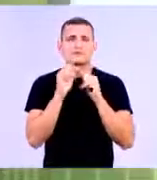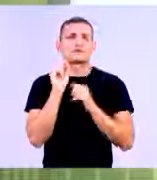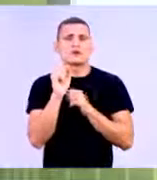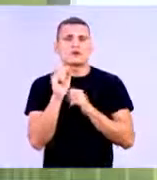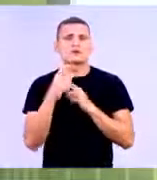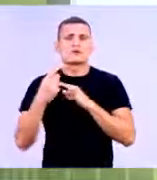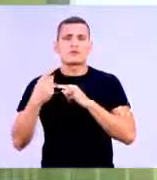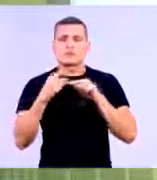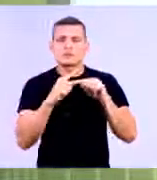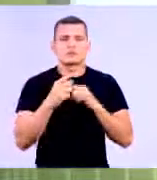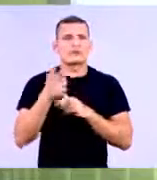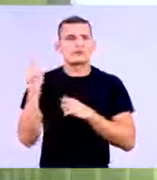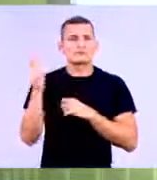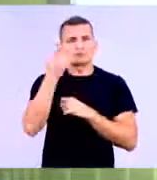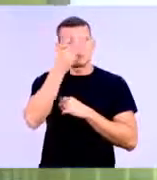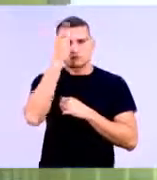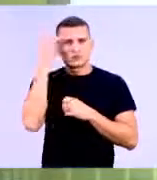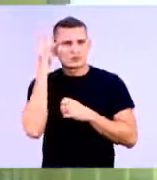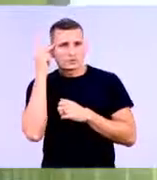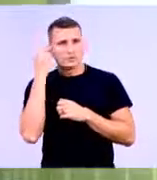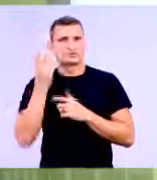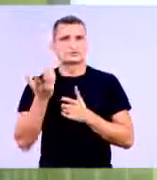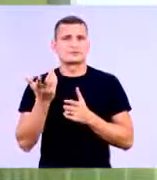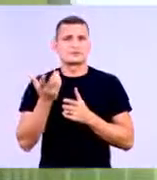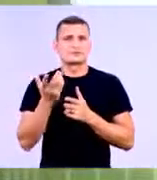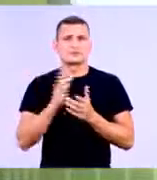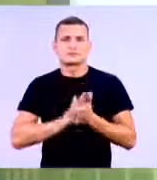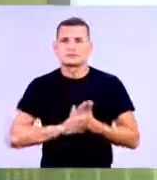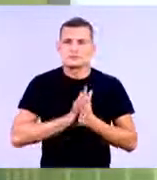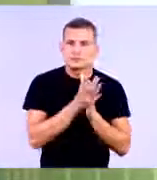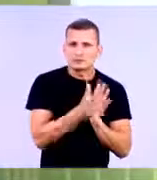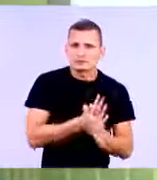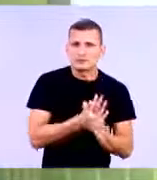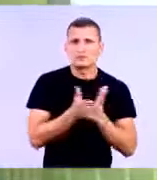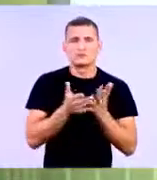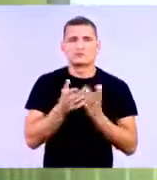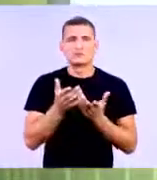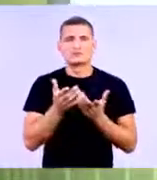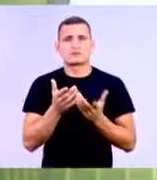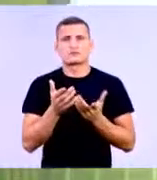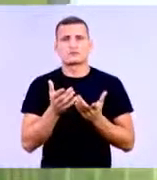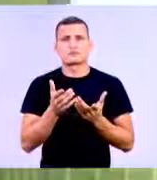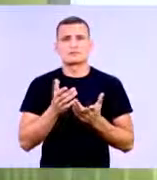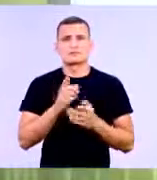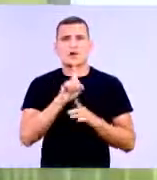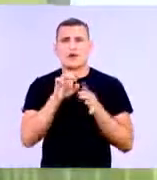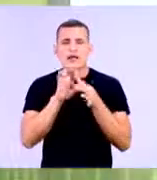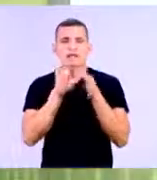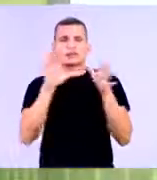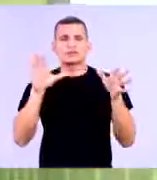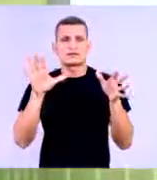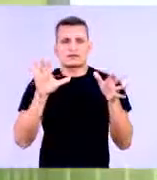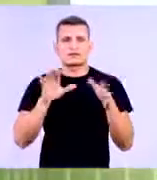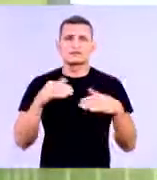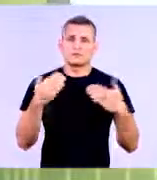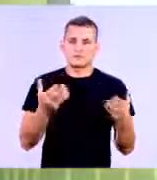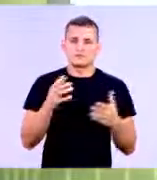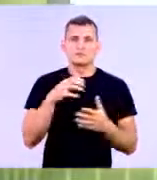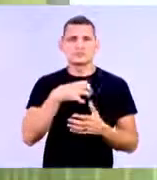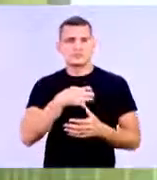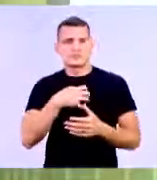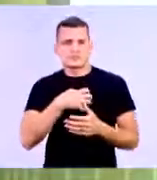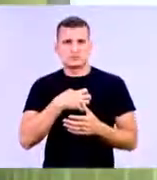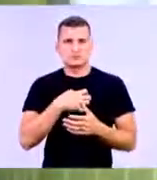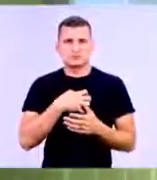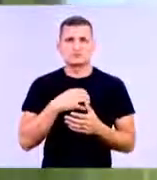usos indevidos, né? Contra destruição não autorizada, certo? E nesse sentido, nós